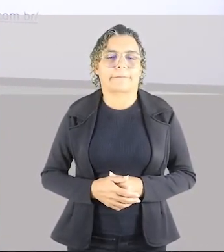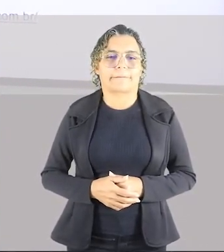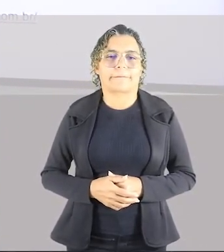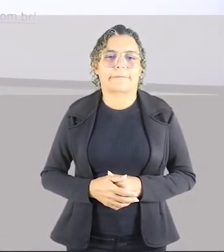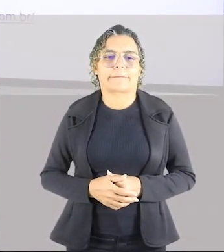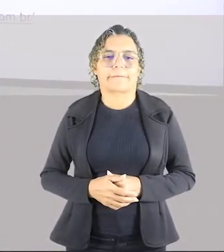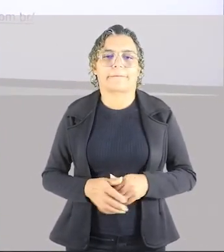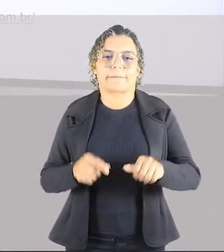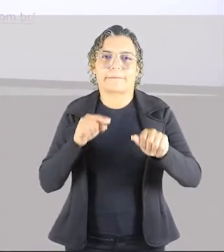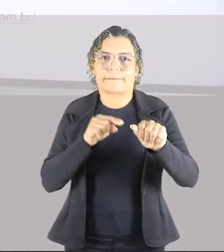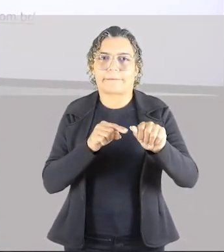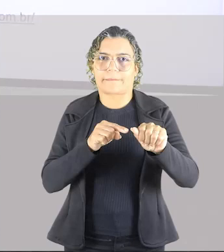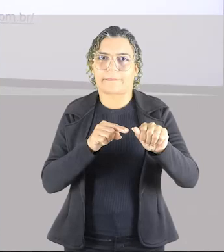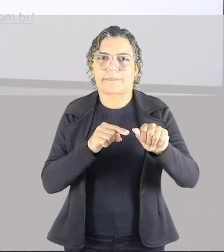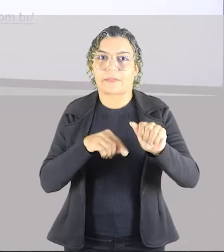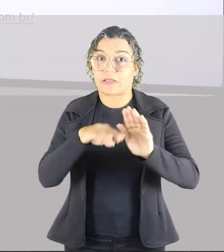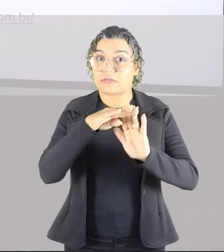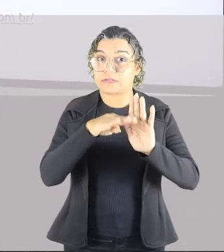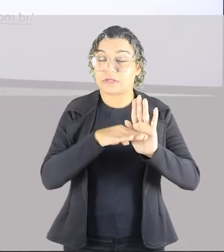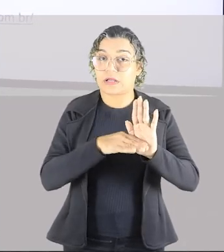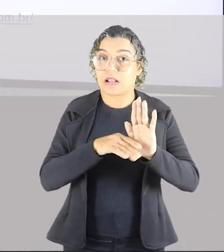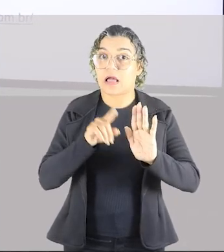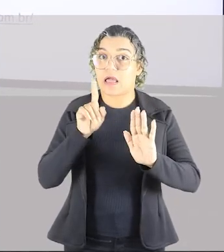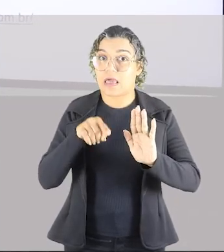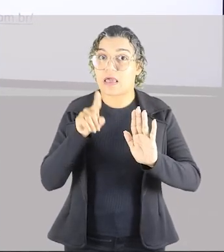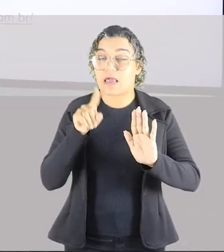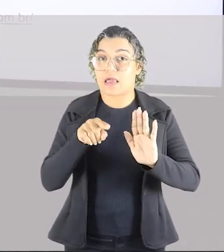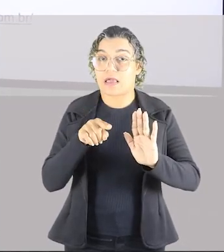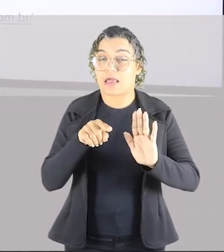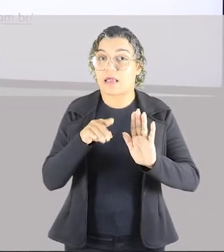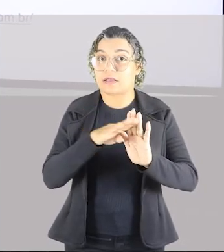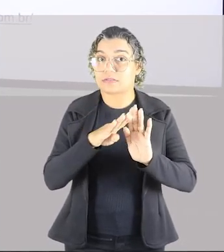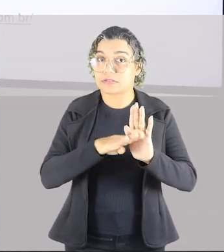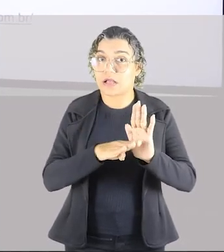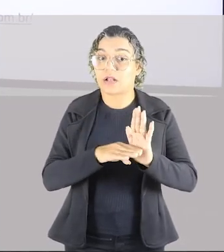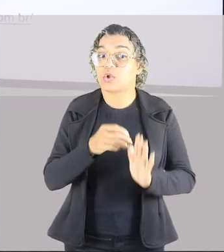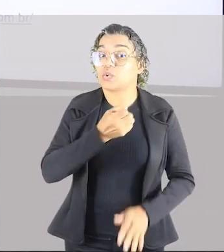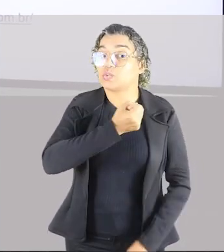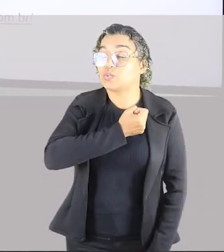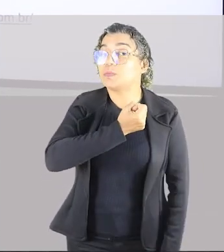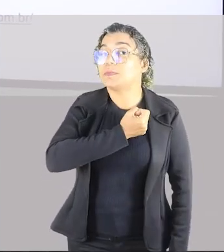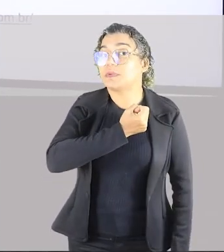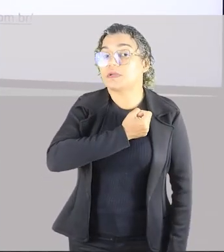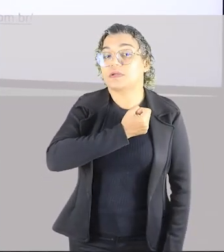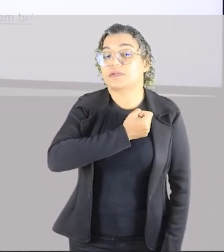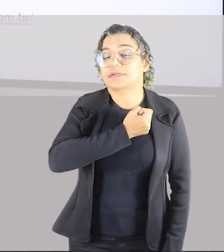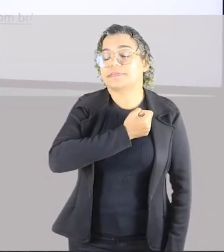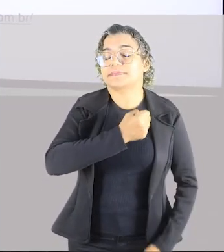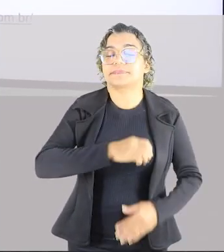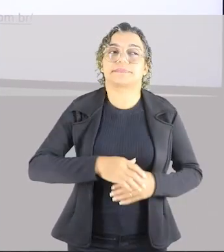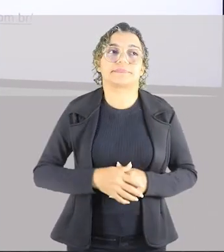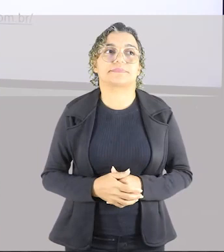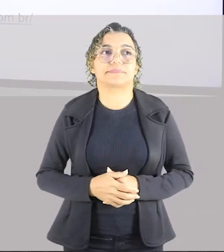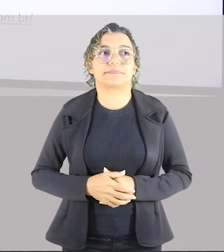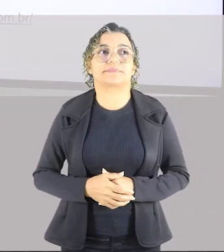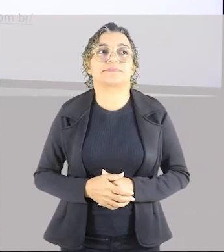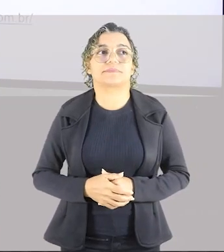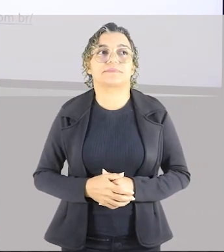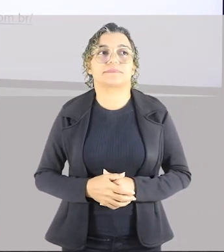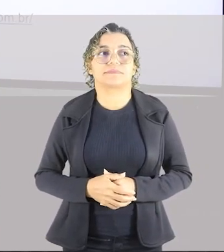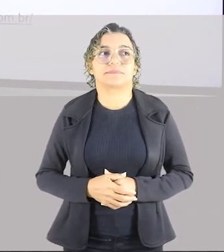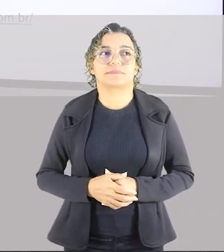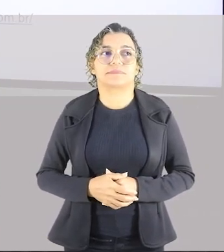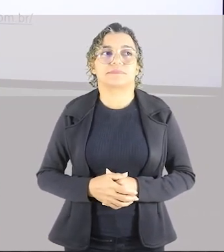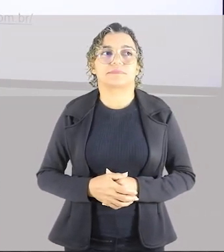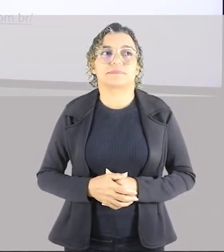Letra A escala, ela é uma escala numérica. Opa, é português, tá?